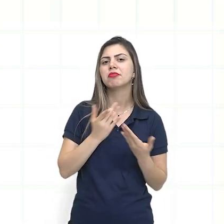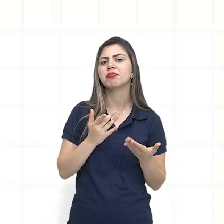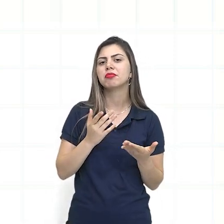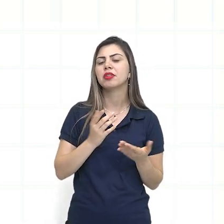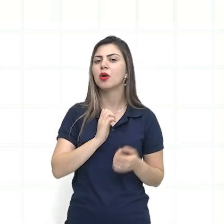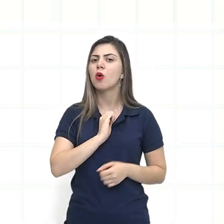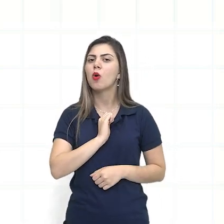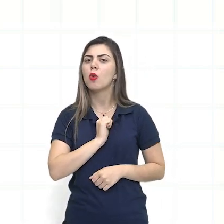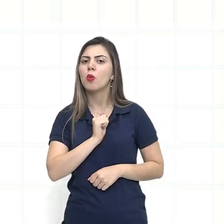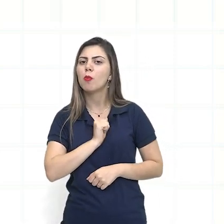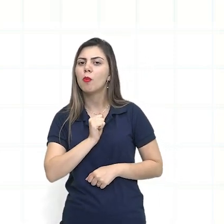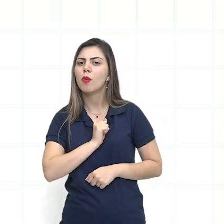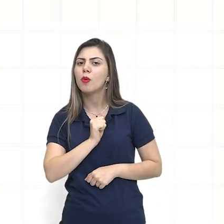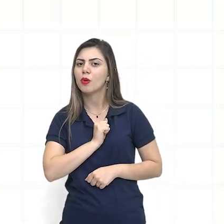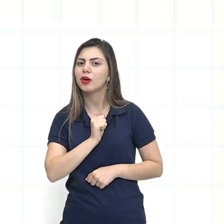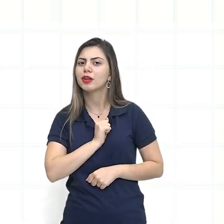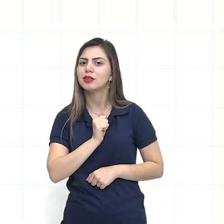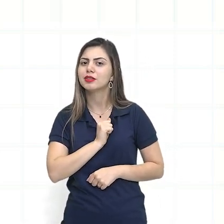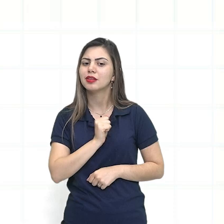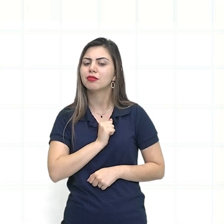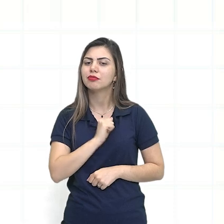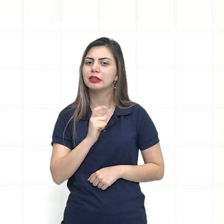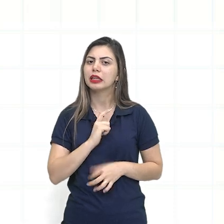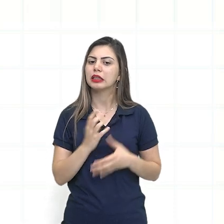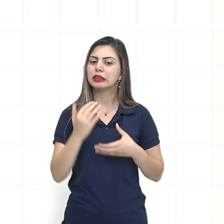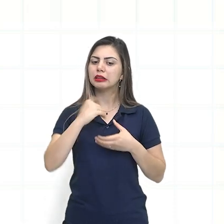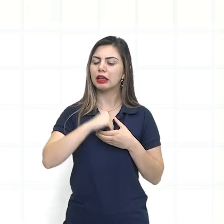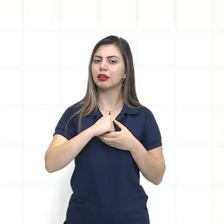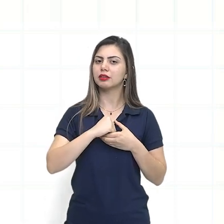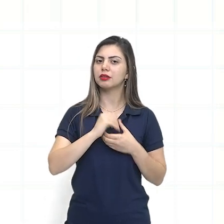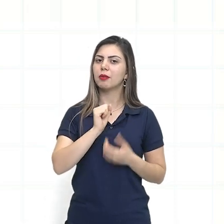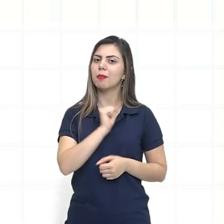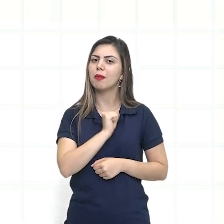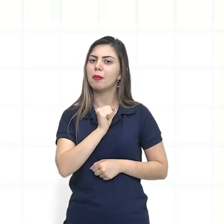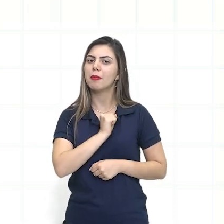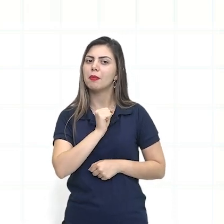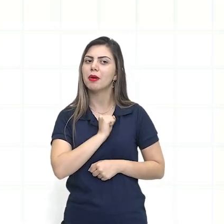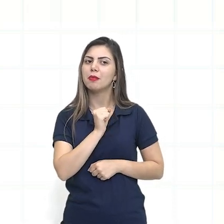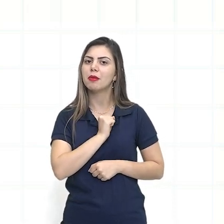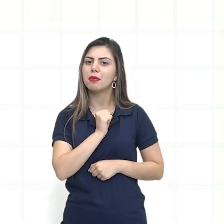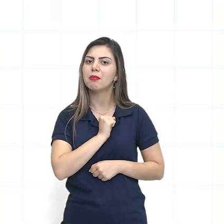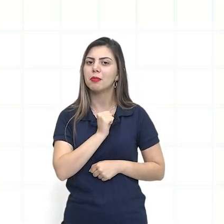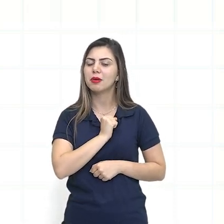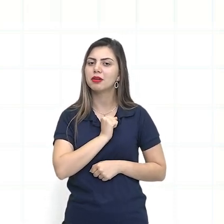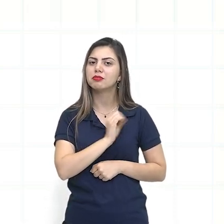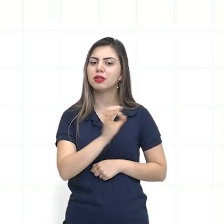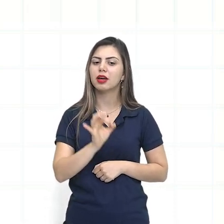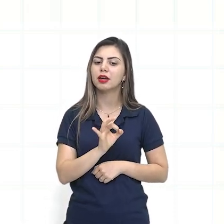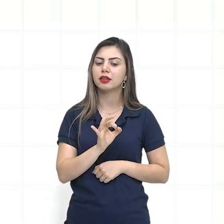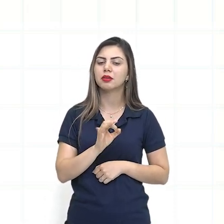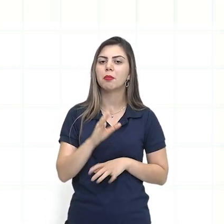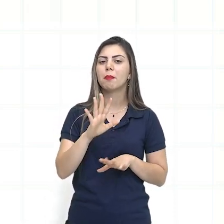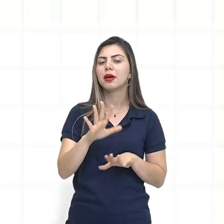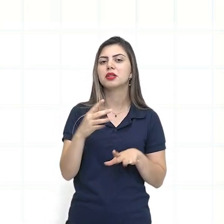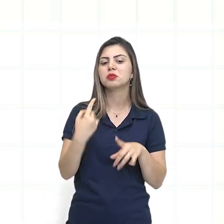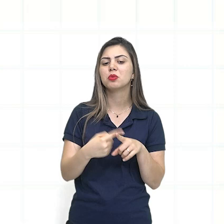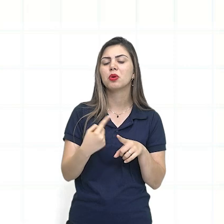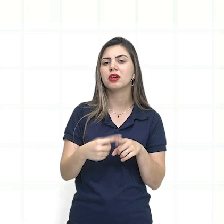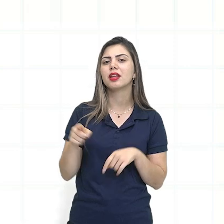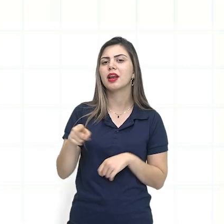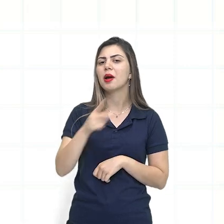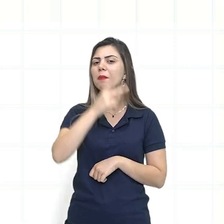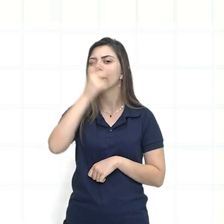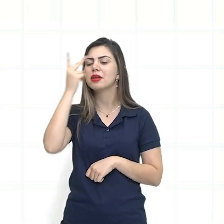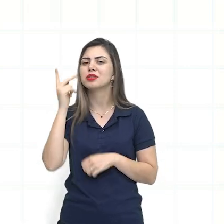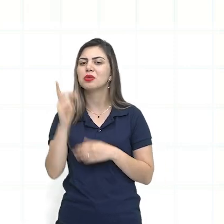O coração, não é? No meu também. Então, no nosso peito bate coração. Mas por que o